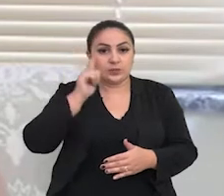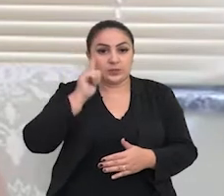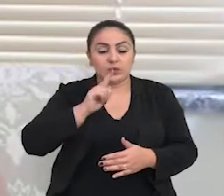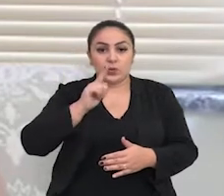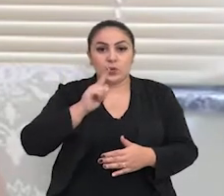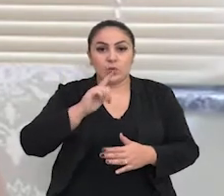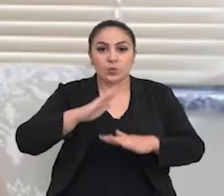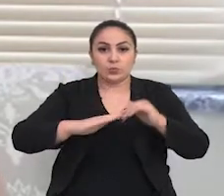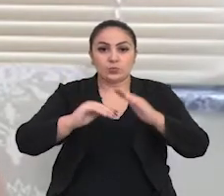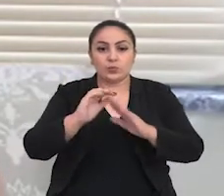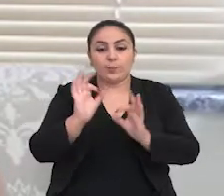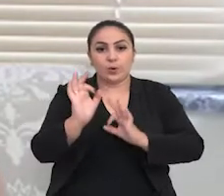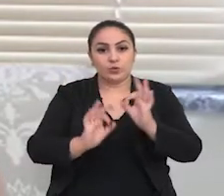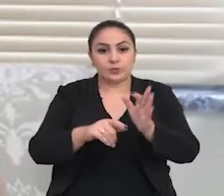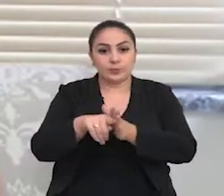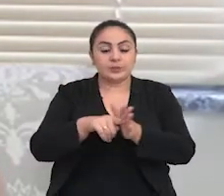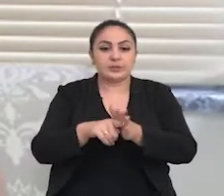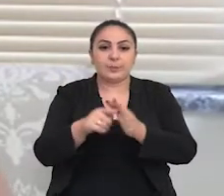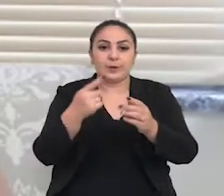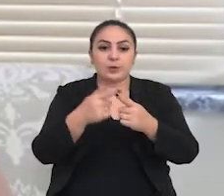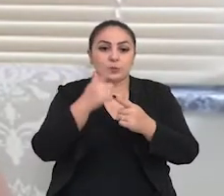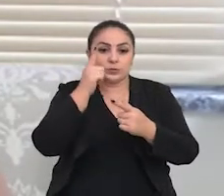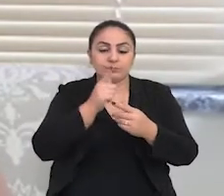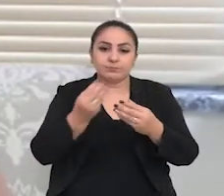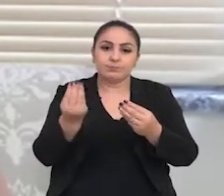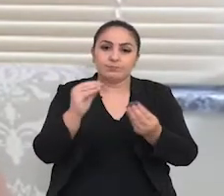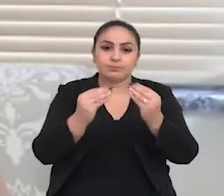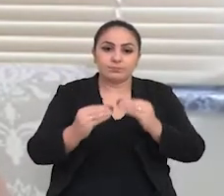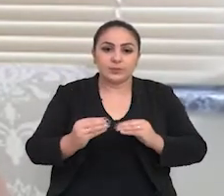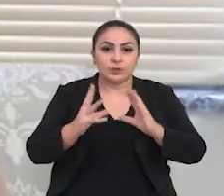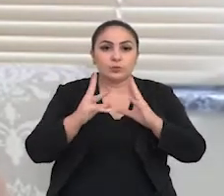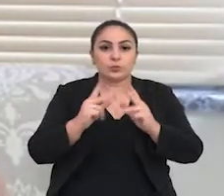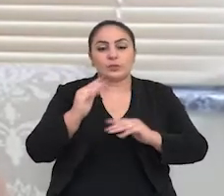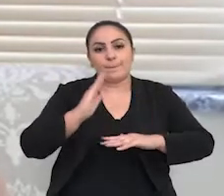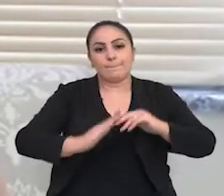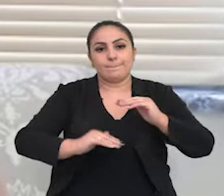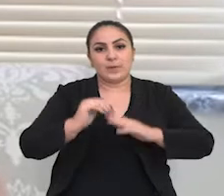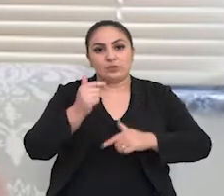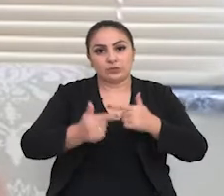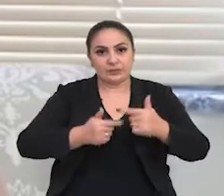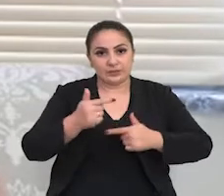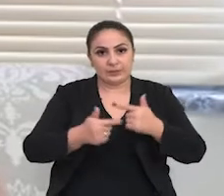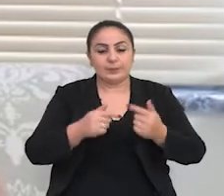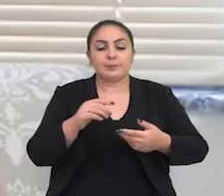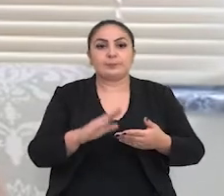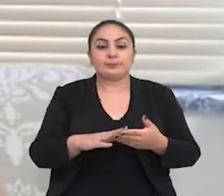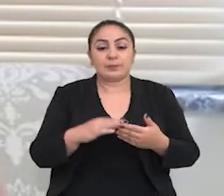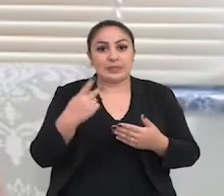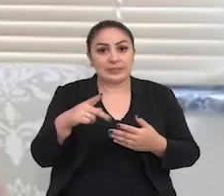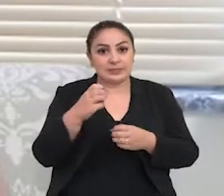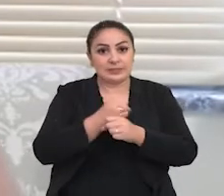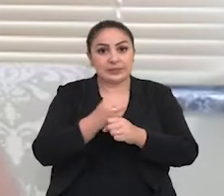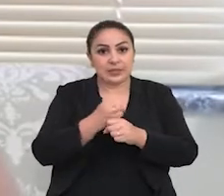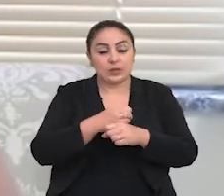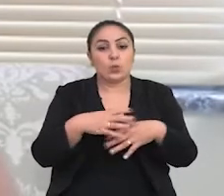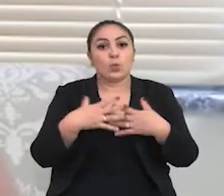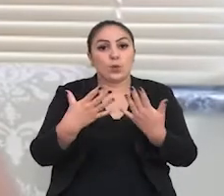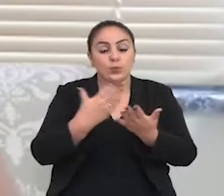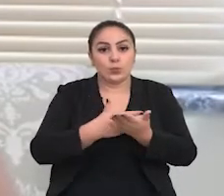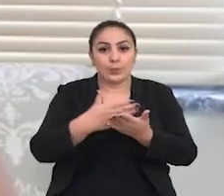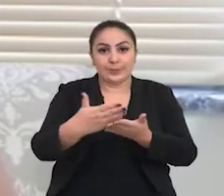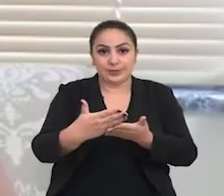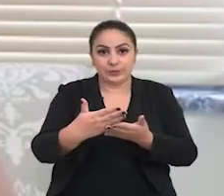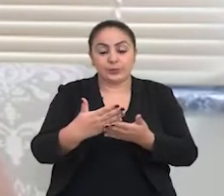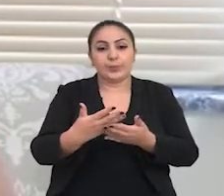de construção de projetos de pesquisa, justamente para instrumentalizá-los nesta prática de trabalho. Este